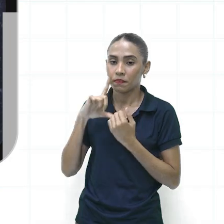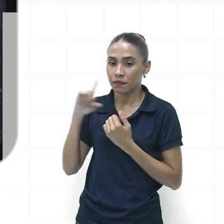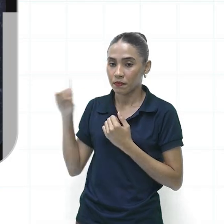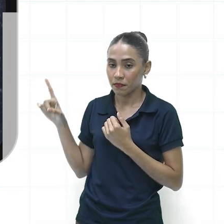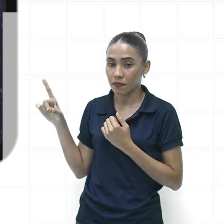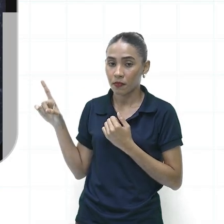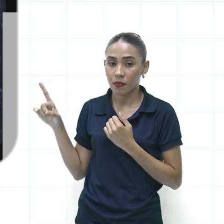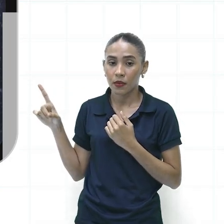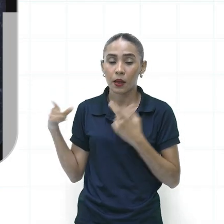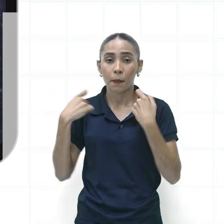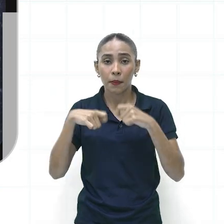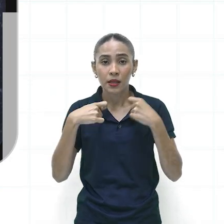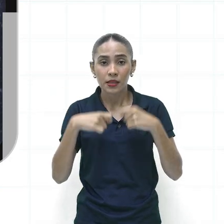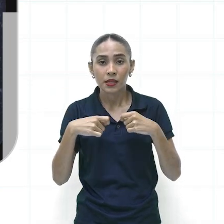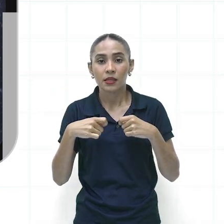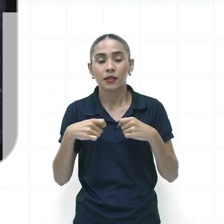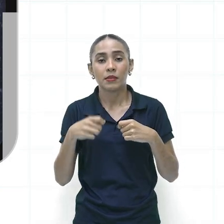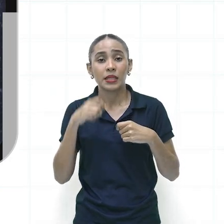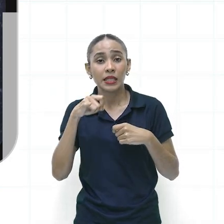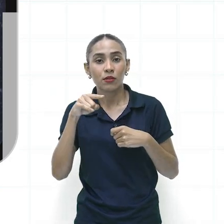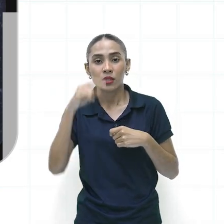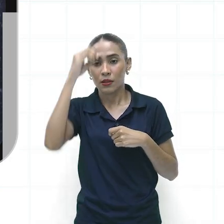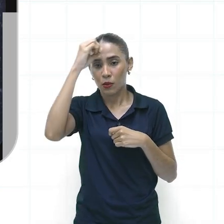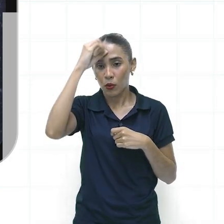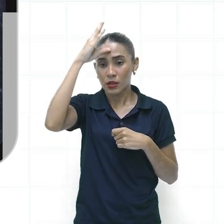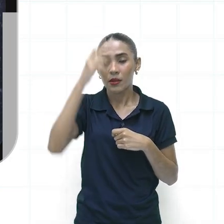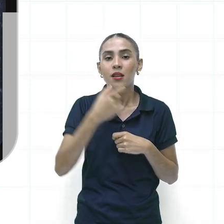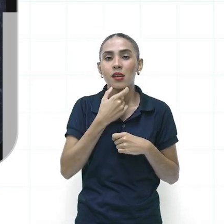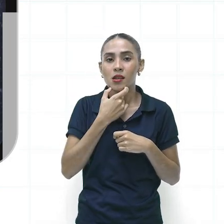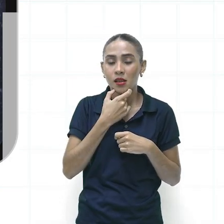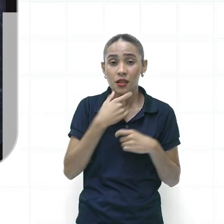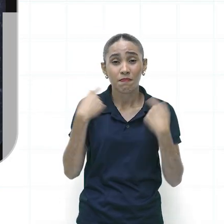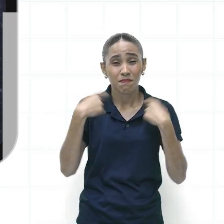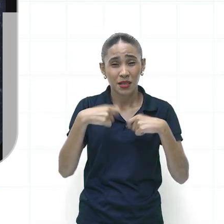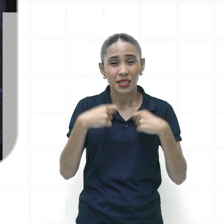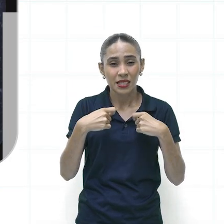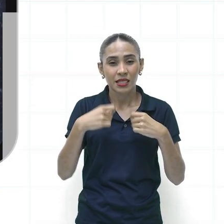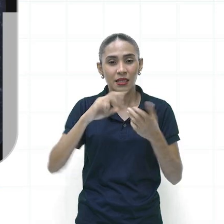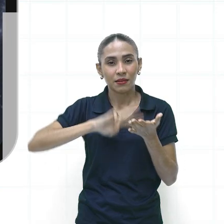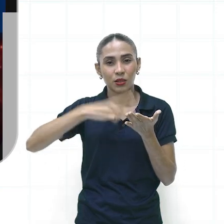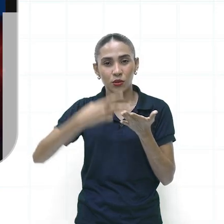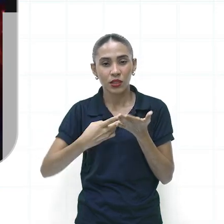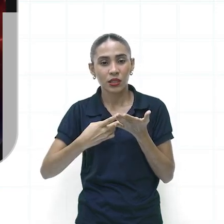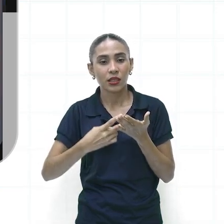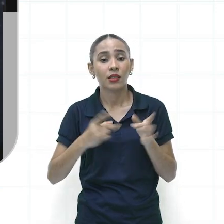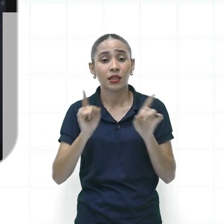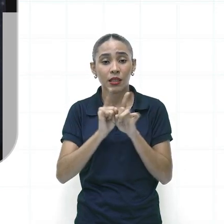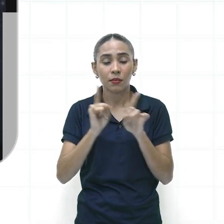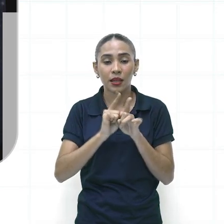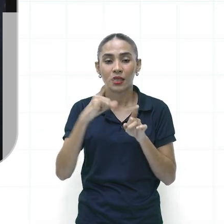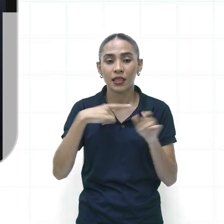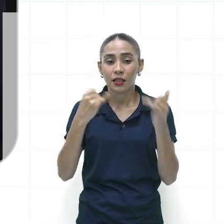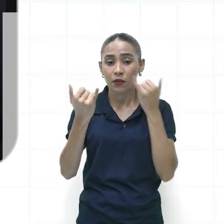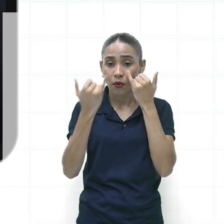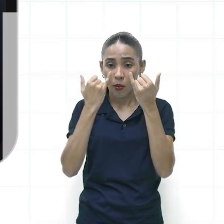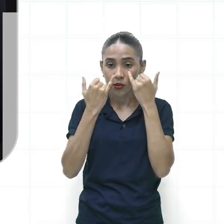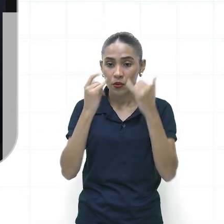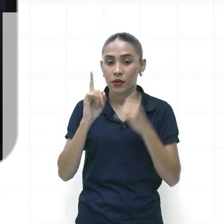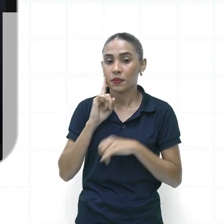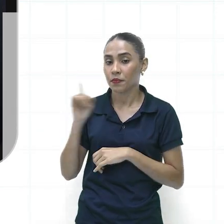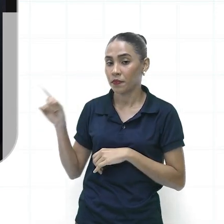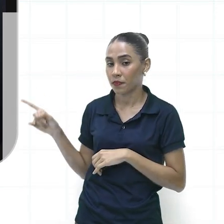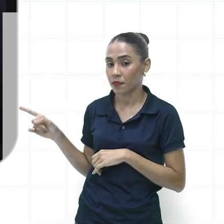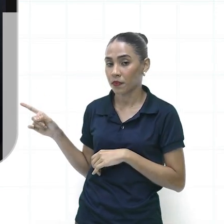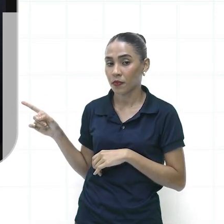ela precisa, para quem não tem aí um conhecimento em inglês, ela precisa ser traduzida. E aqui nós temos as informações,